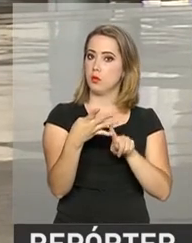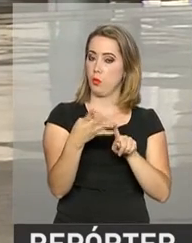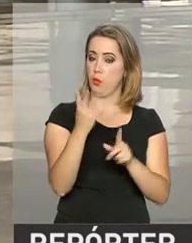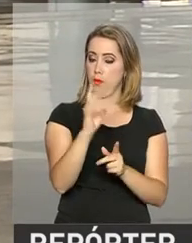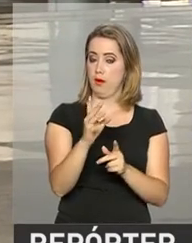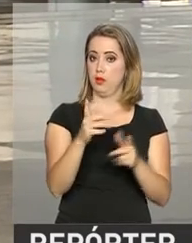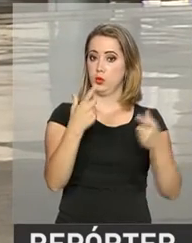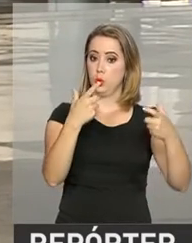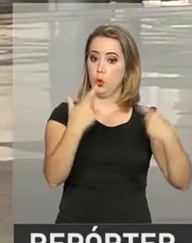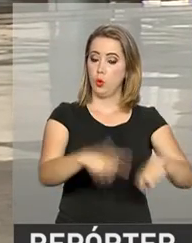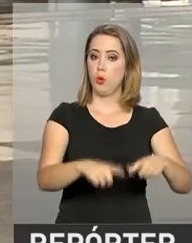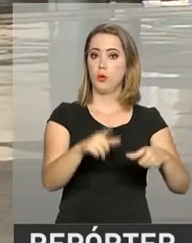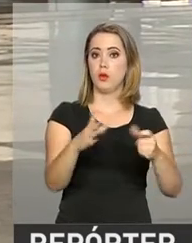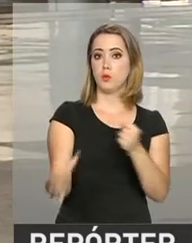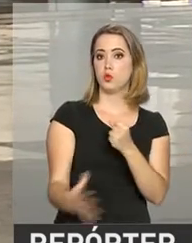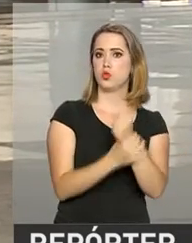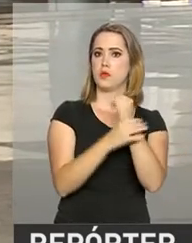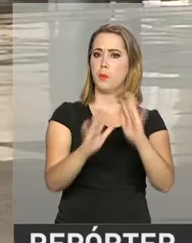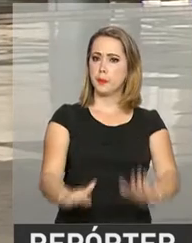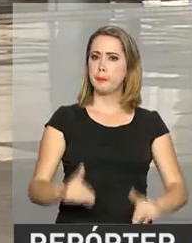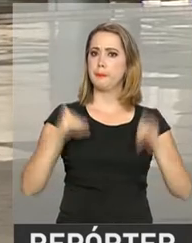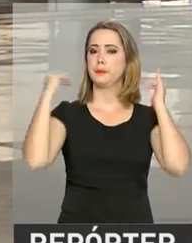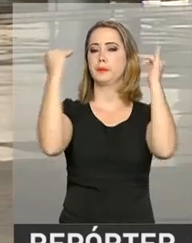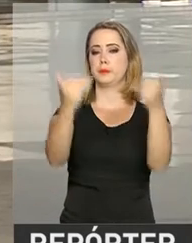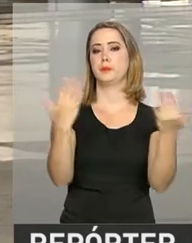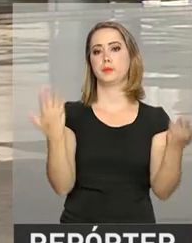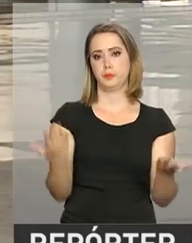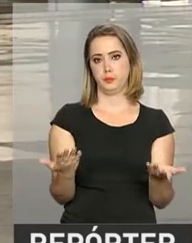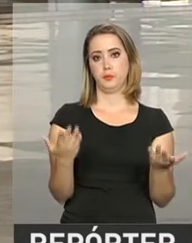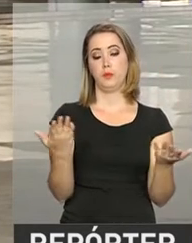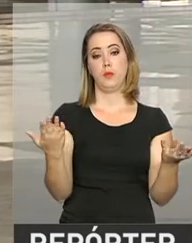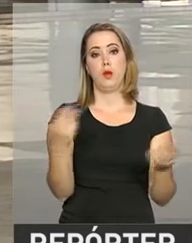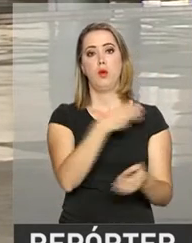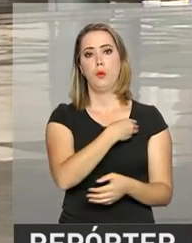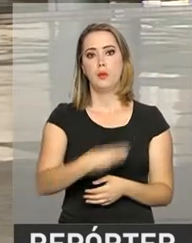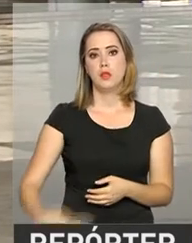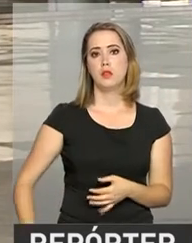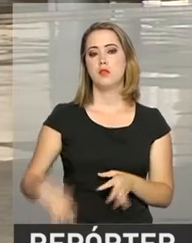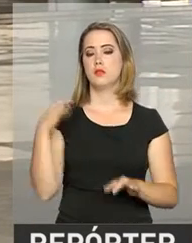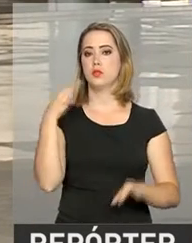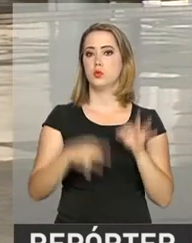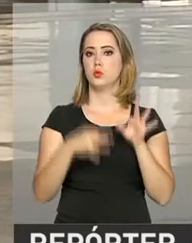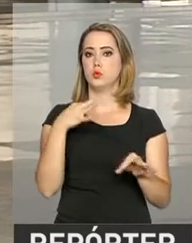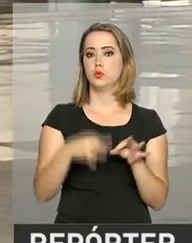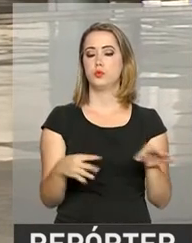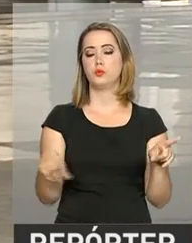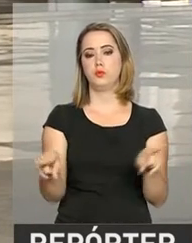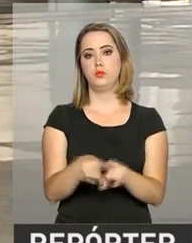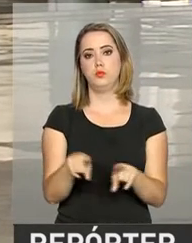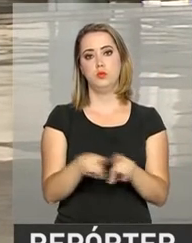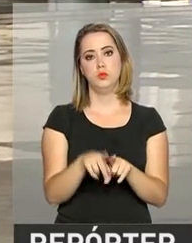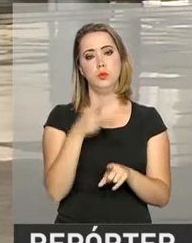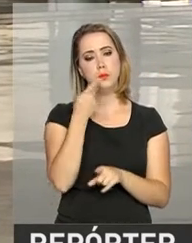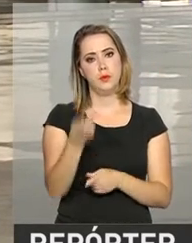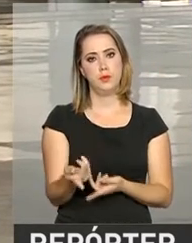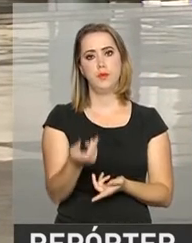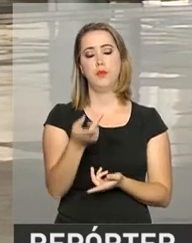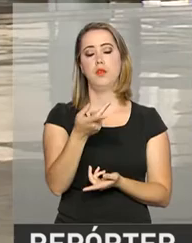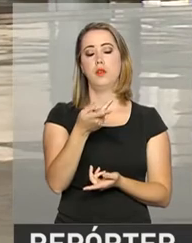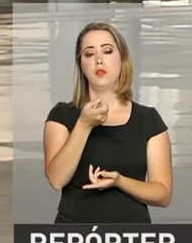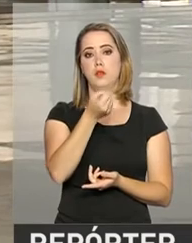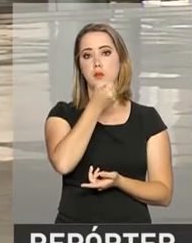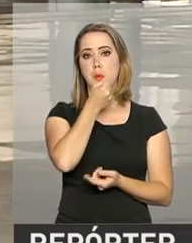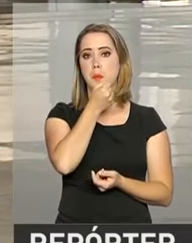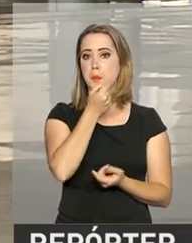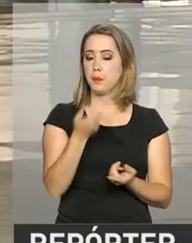de segurança máxima. O ministro da Justiça, Alexandre de Moraes, também disse à imprensa que a